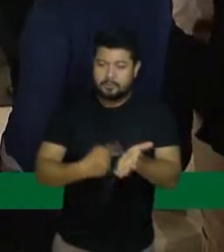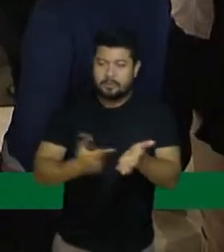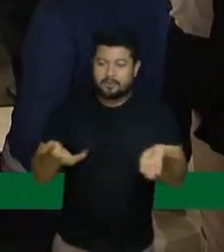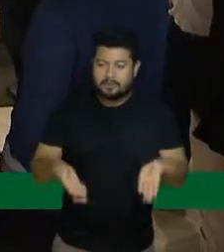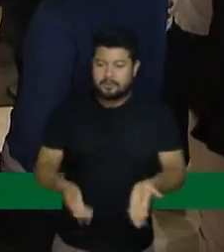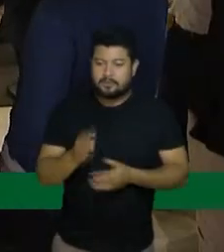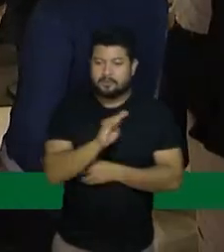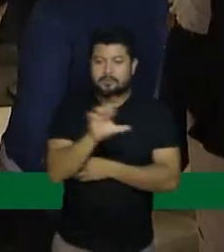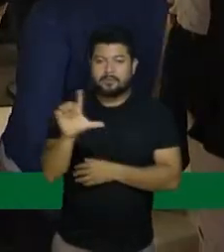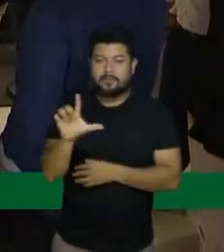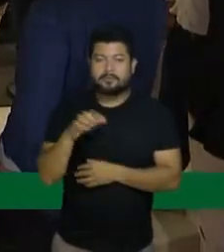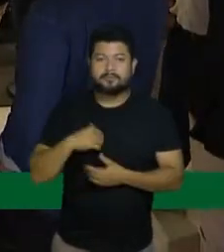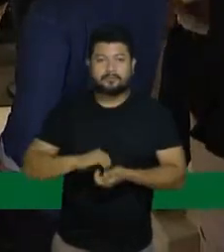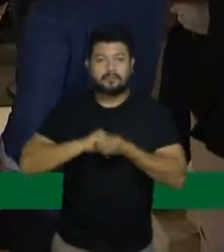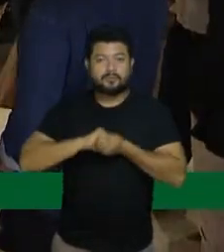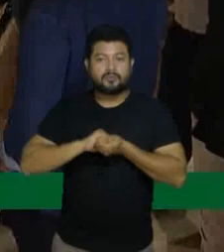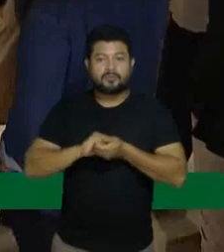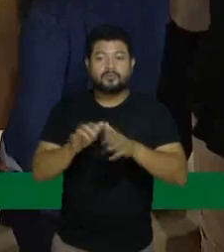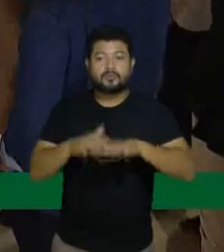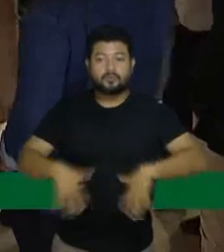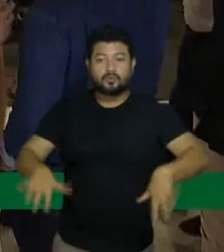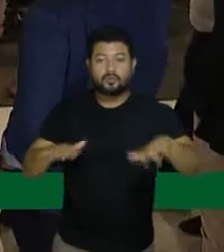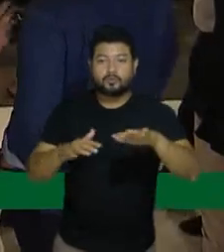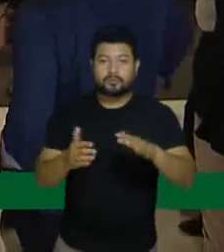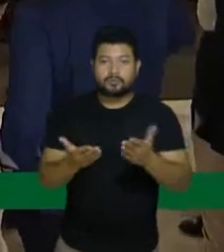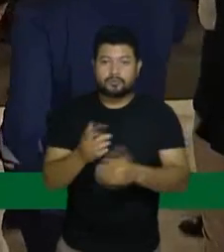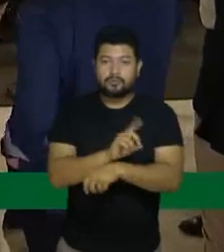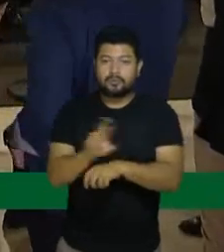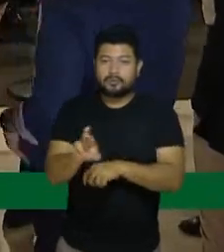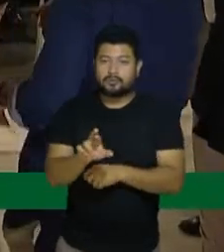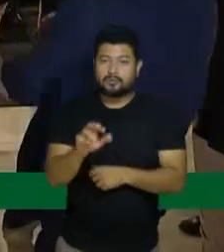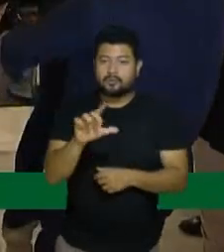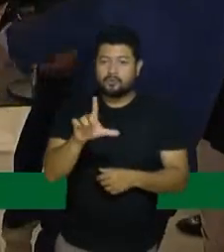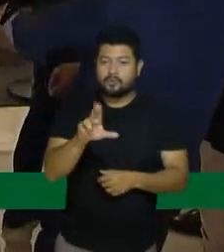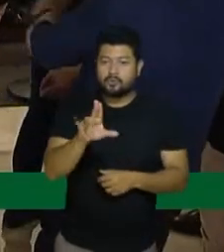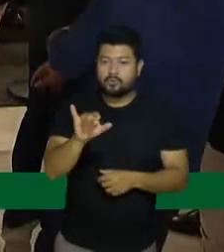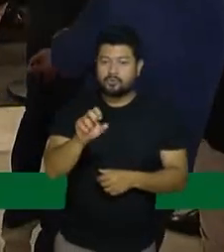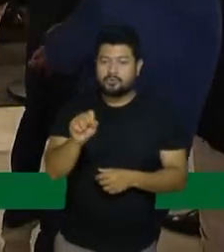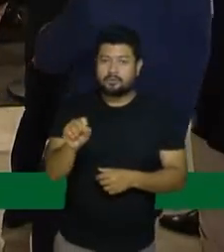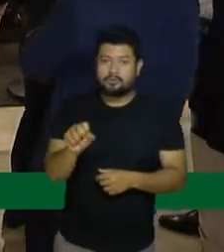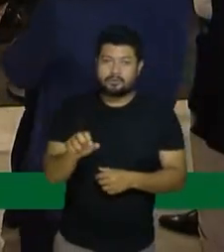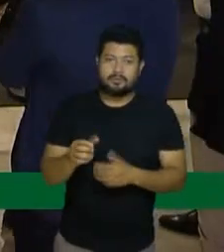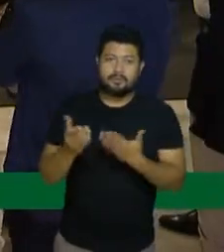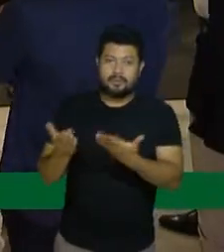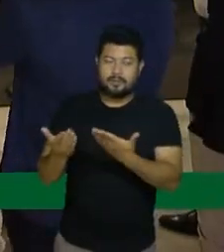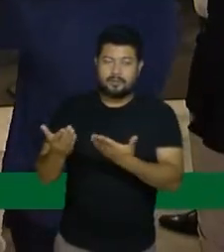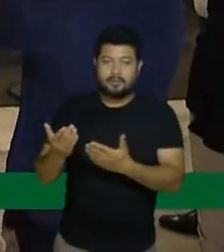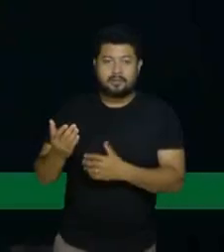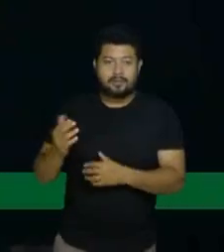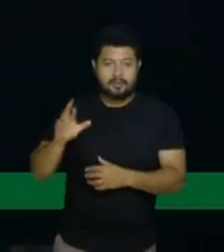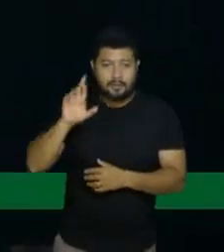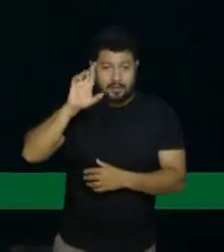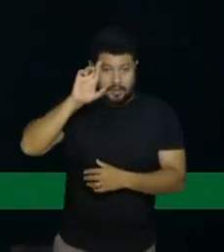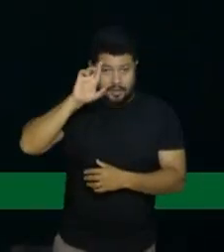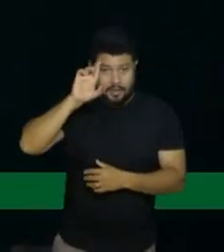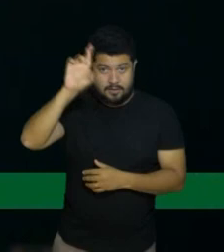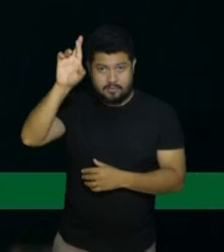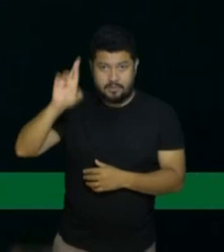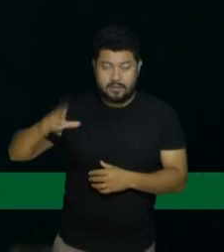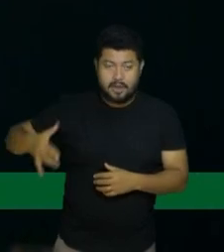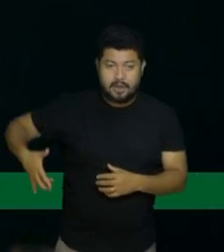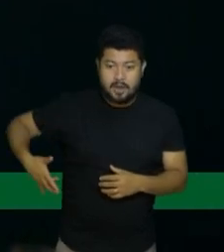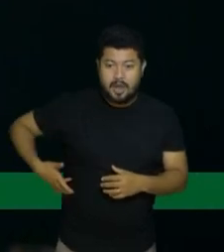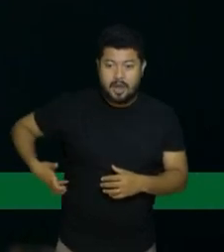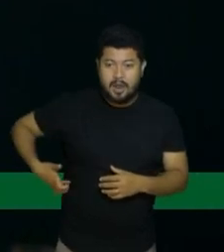cumprimentando também o Dr luí Carlos Francal da Renal Vida aqui então em nome dele cumprimentando todas as